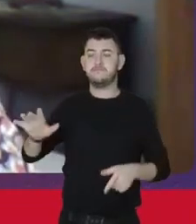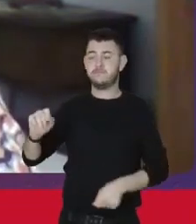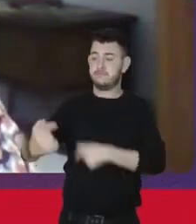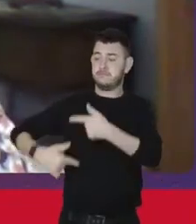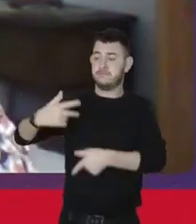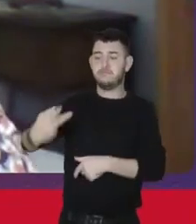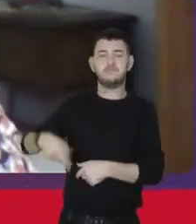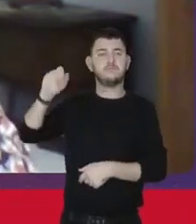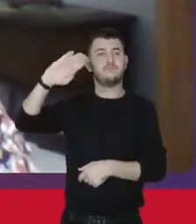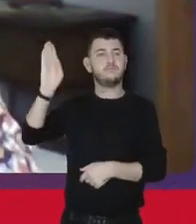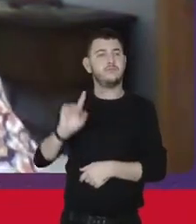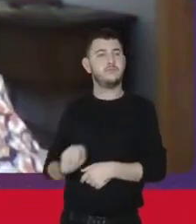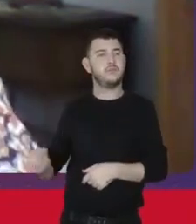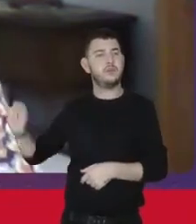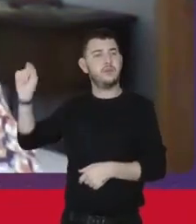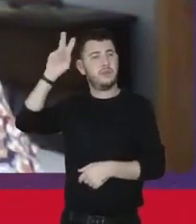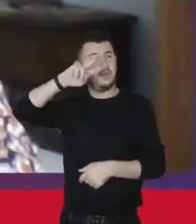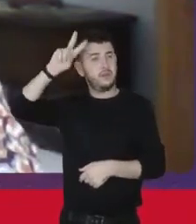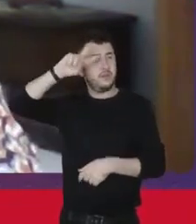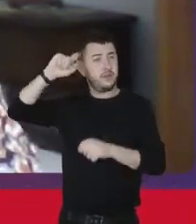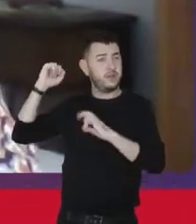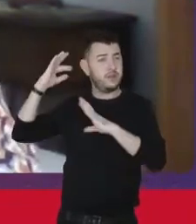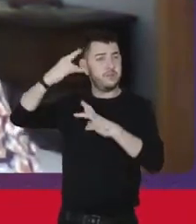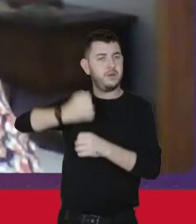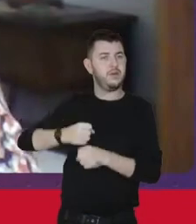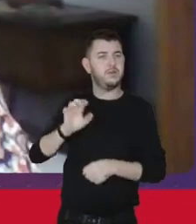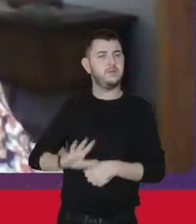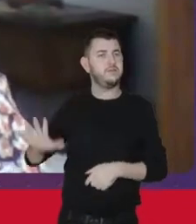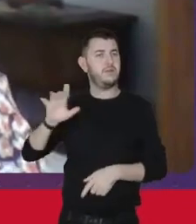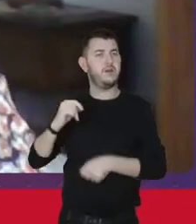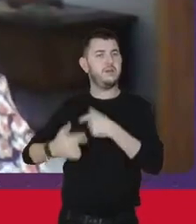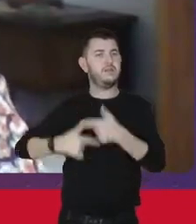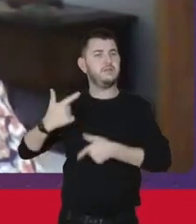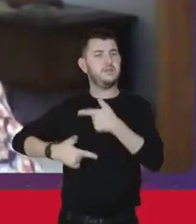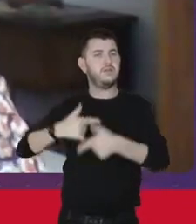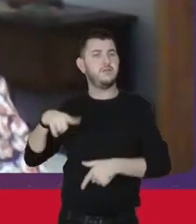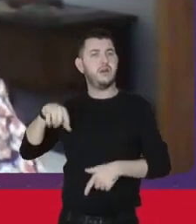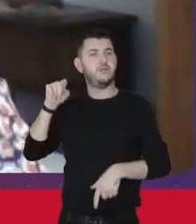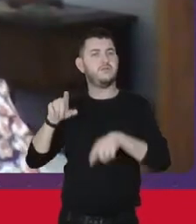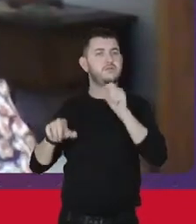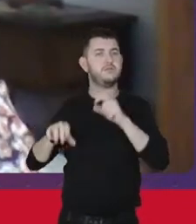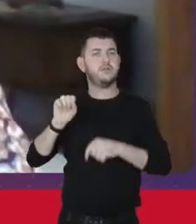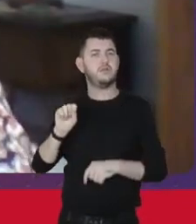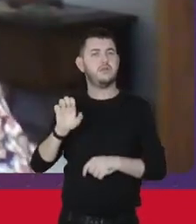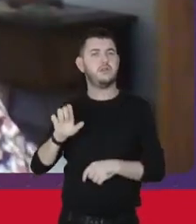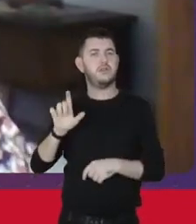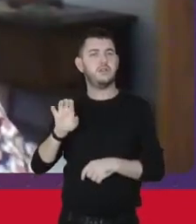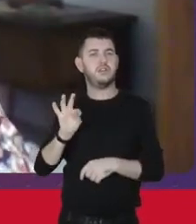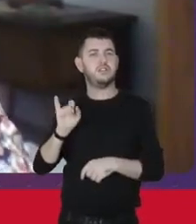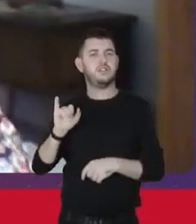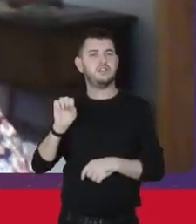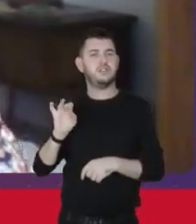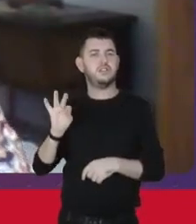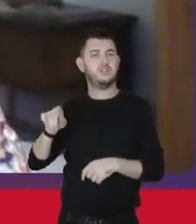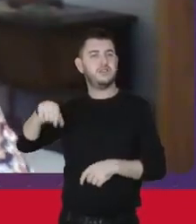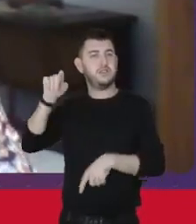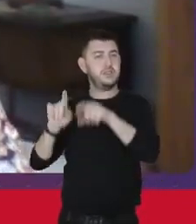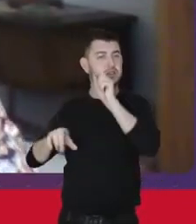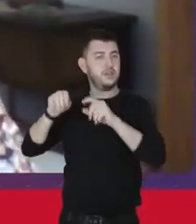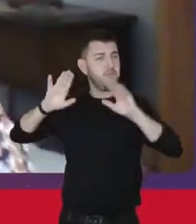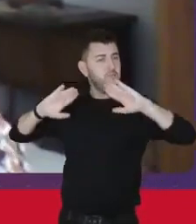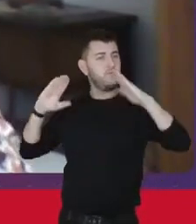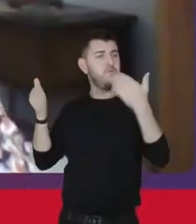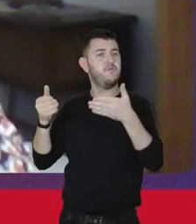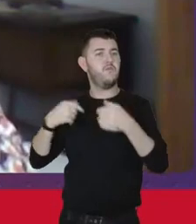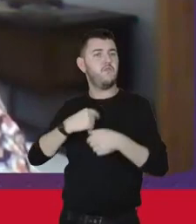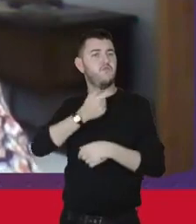brasileiro, historicamente, sempre foi um mercado de trabalho muito seletista, voltado fundamentalmente para os homens